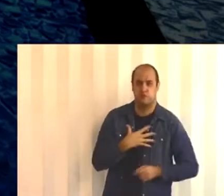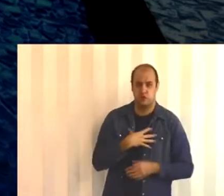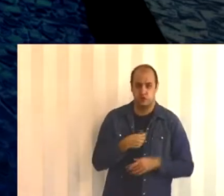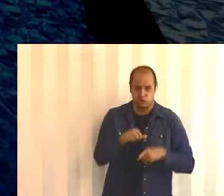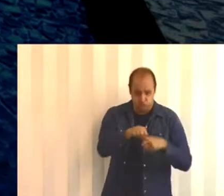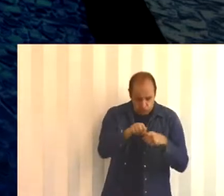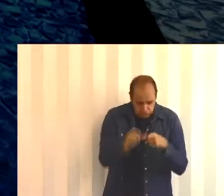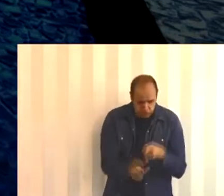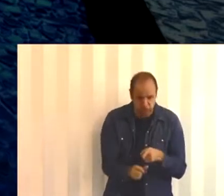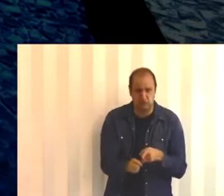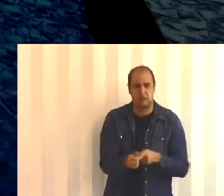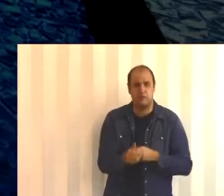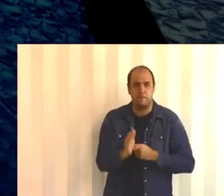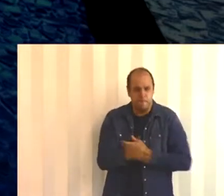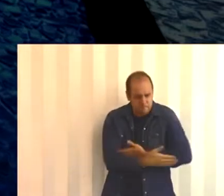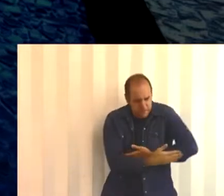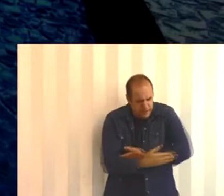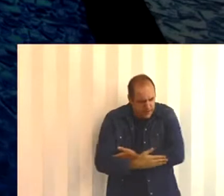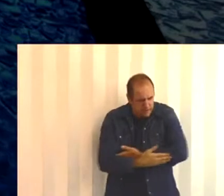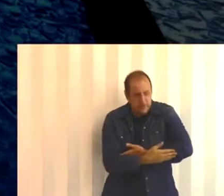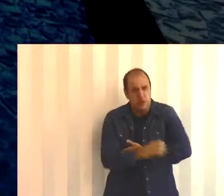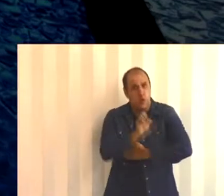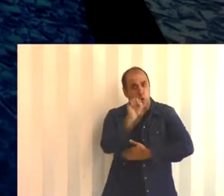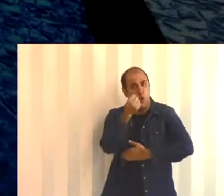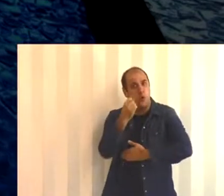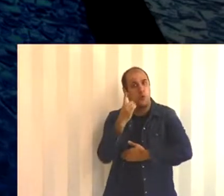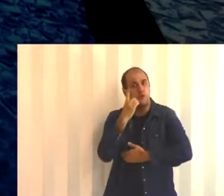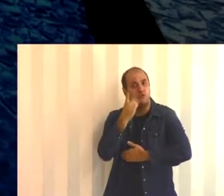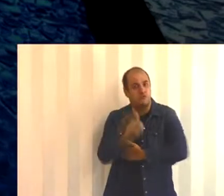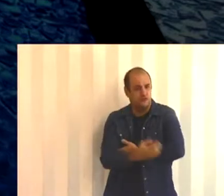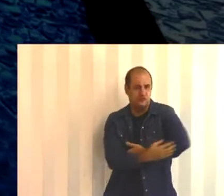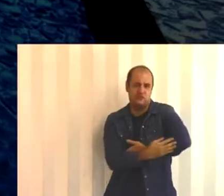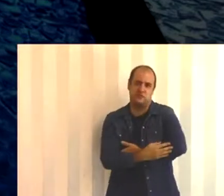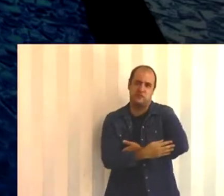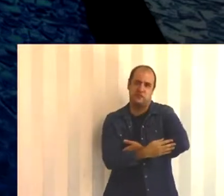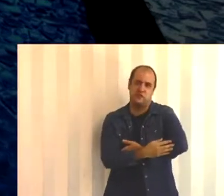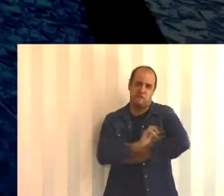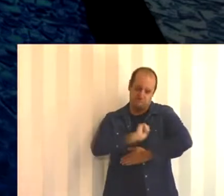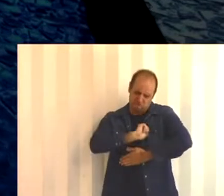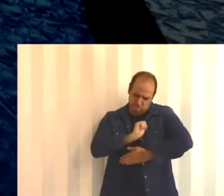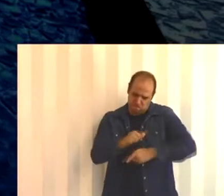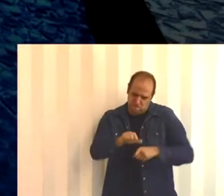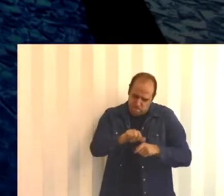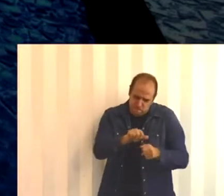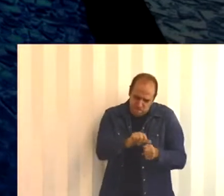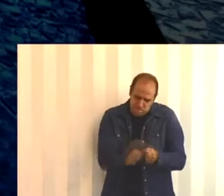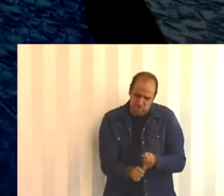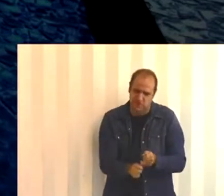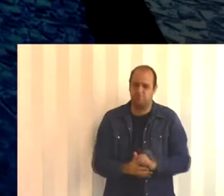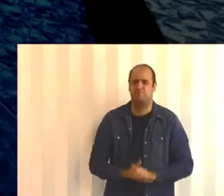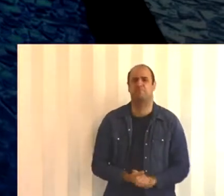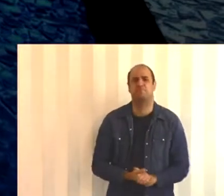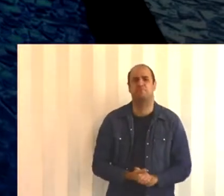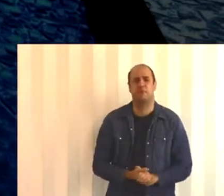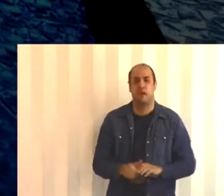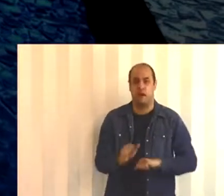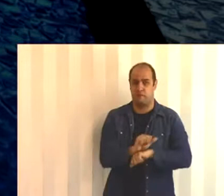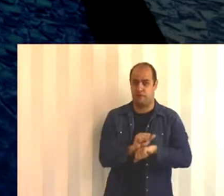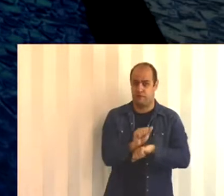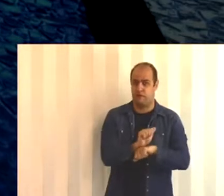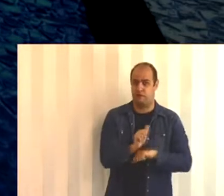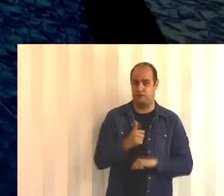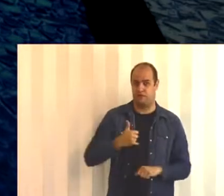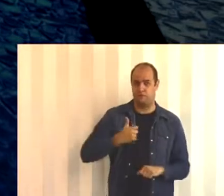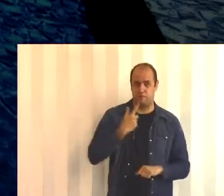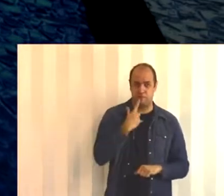filho Isaque, quando este era de 8 dias, segundo Deus lhe havia ordenado. Tinha Abraão 100 anos,